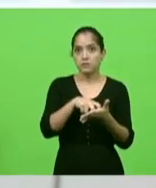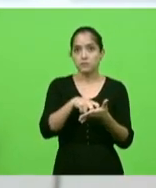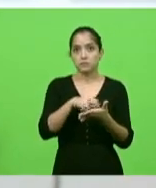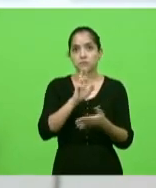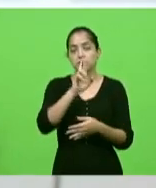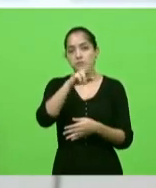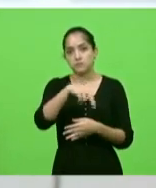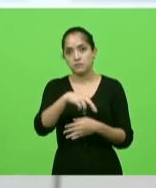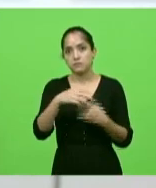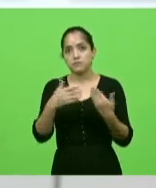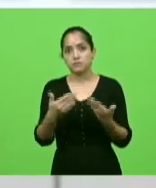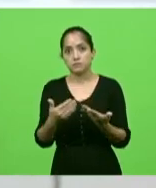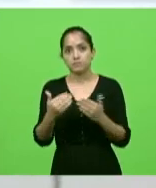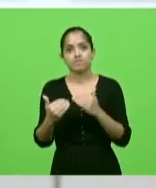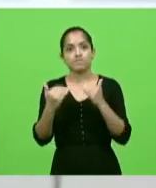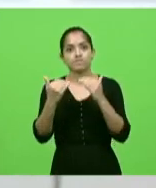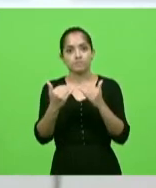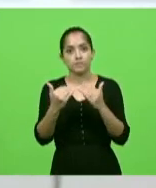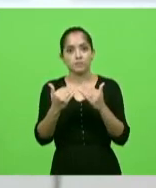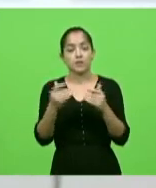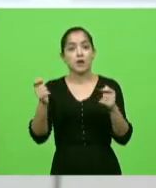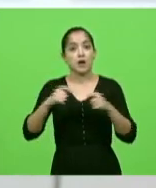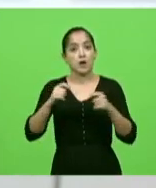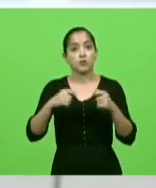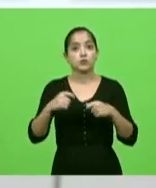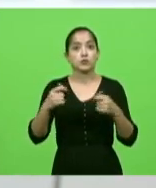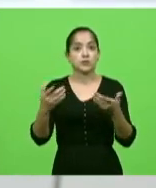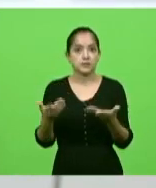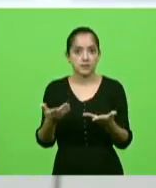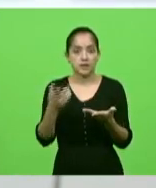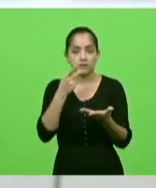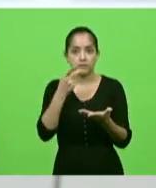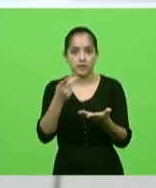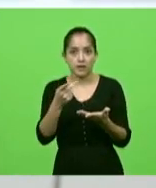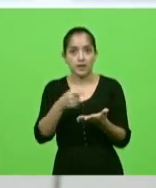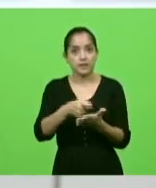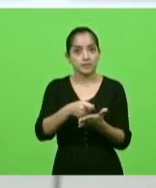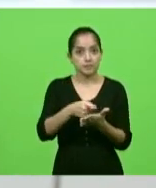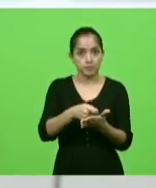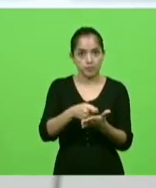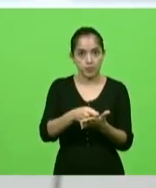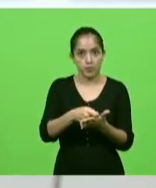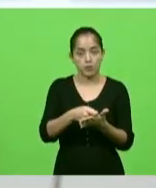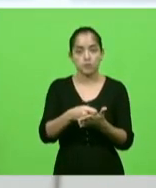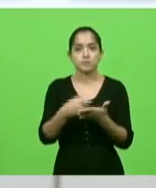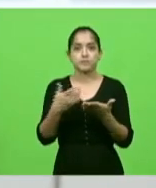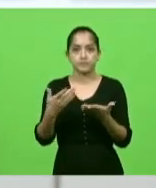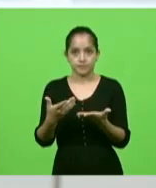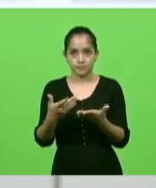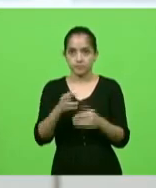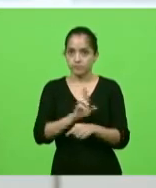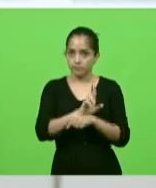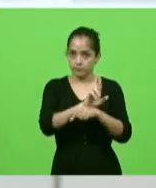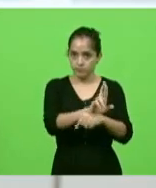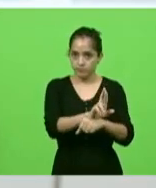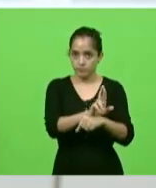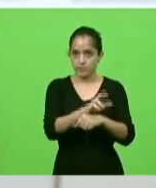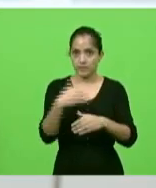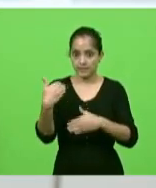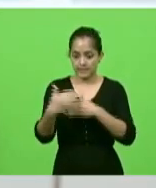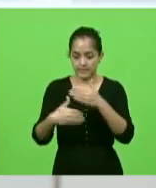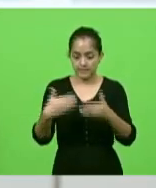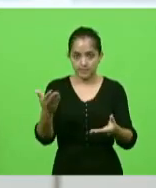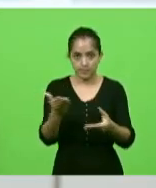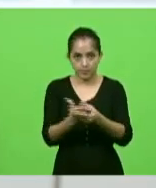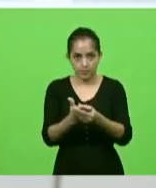são sobre agentes autorizar e porque não dizer para impor o recebimento da representação desse processo